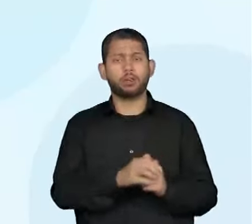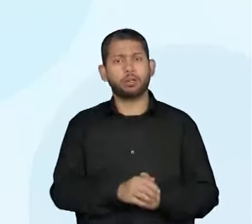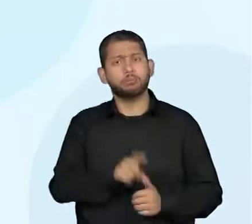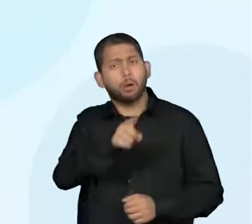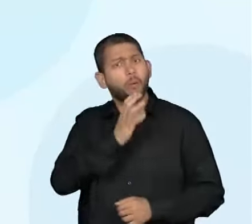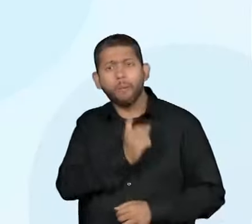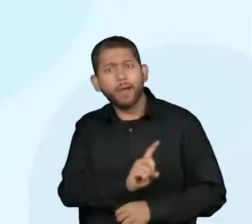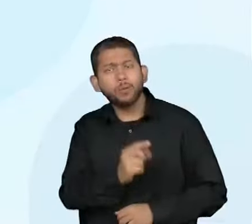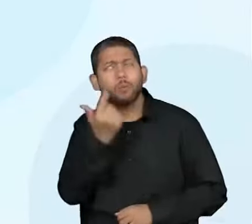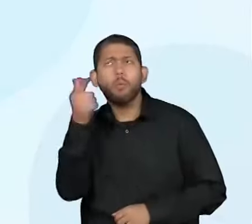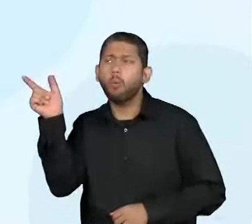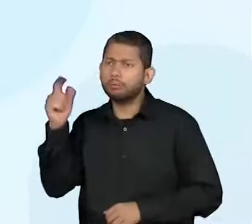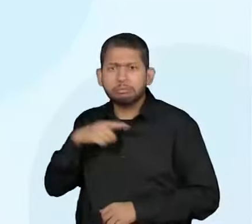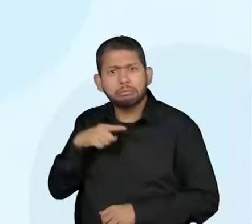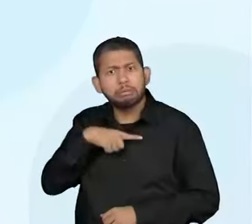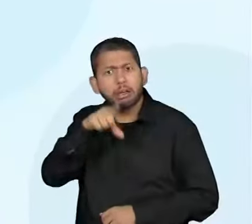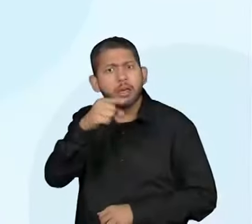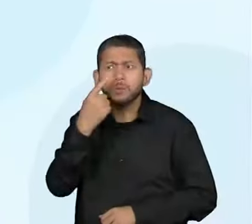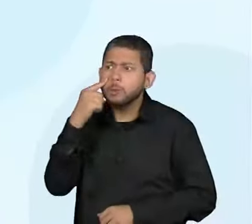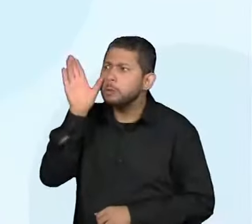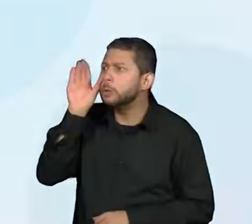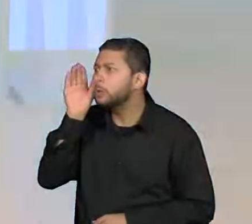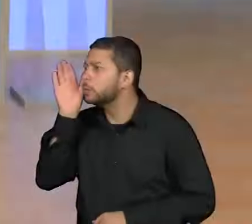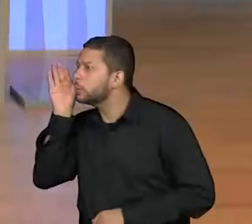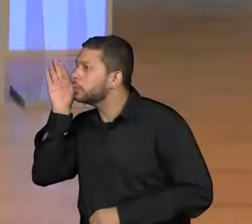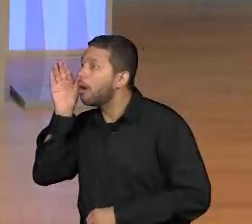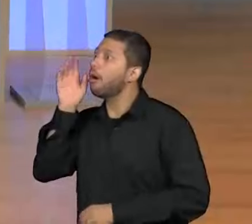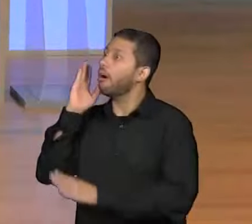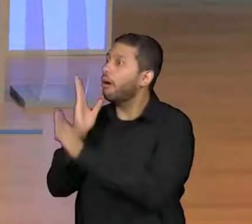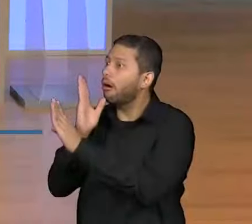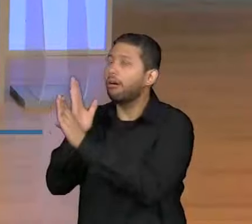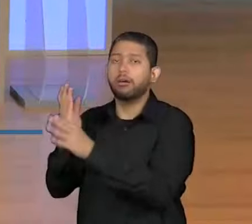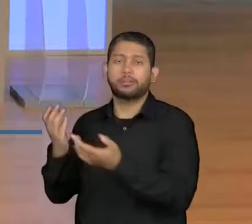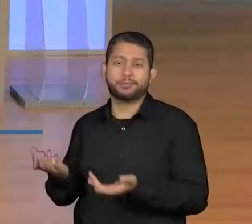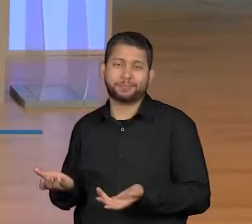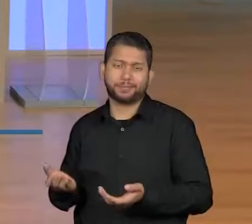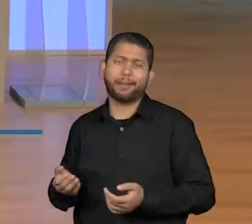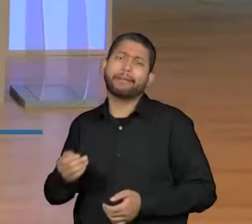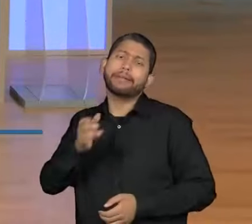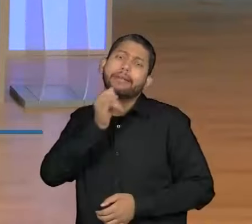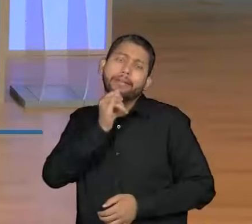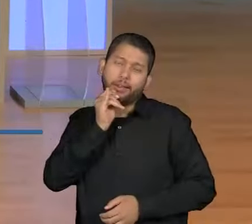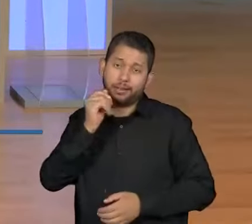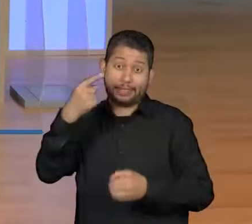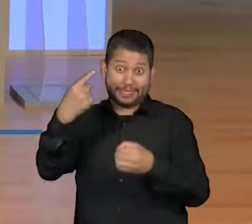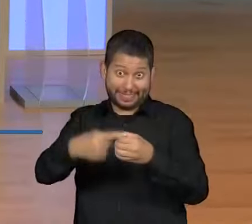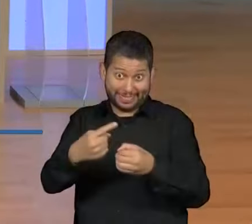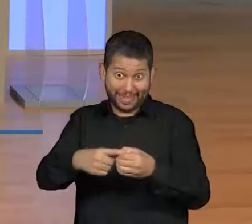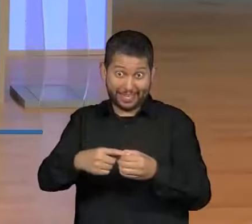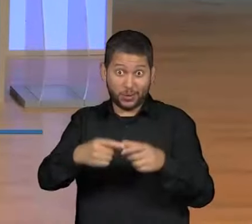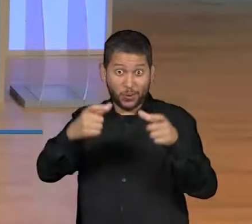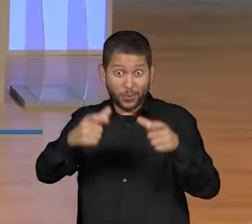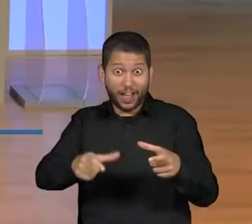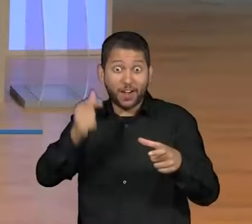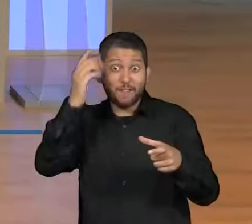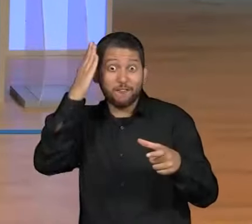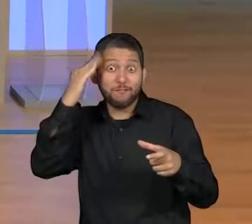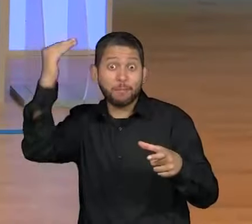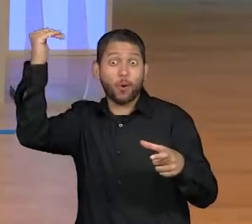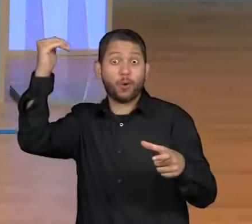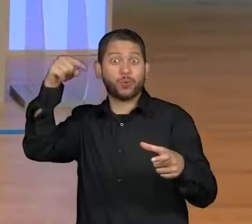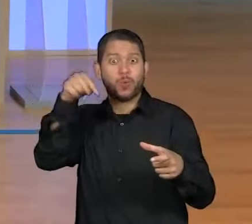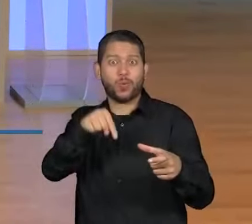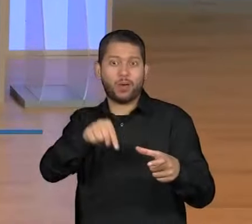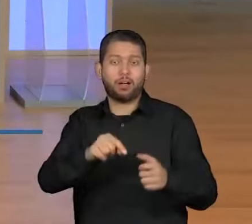pontos turísticos Tem aí. até cidades que às vezes são muito famosas por determinados pontos turísticos, Exato. porém você que mora lá, você